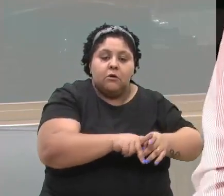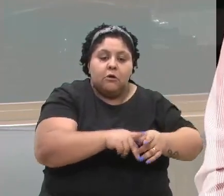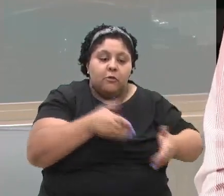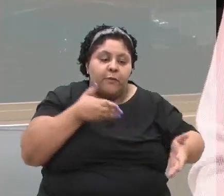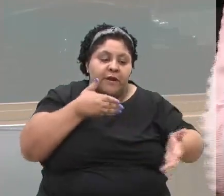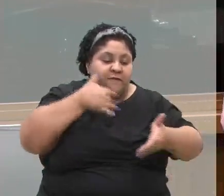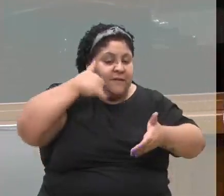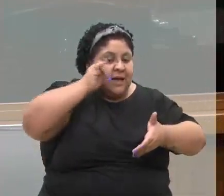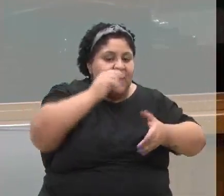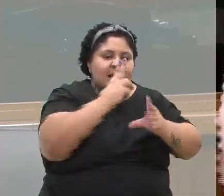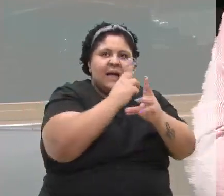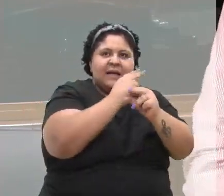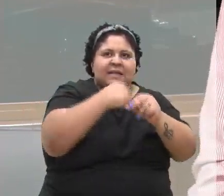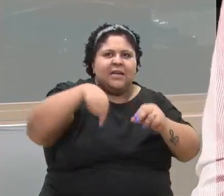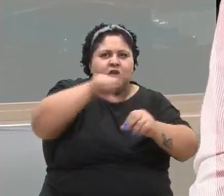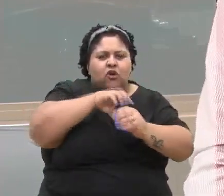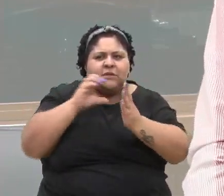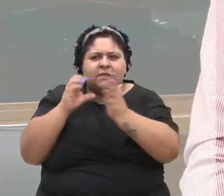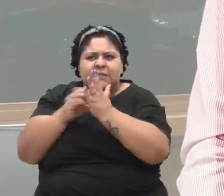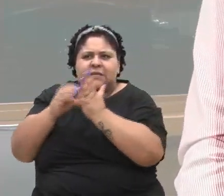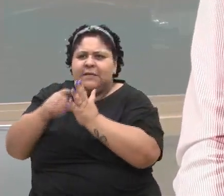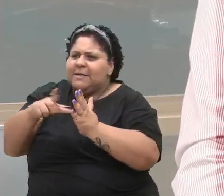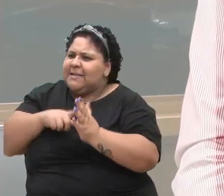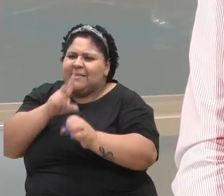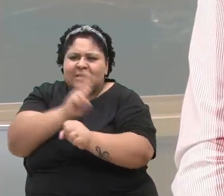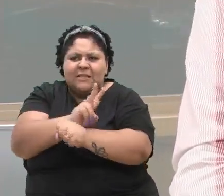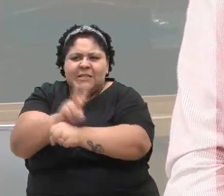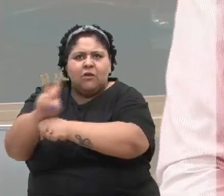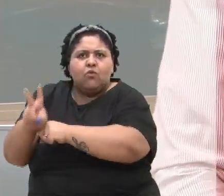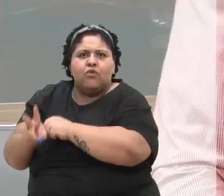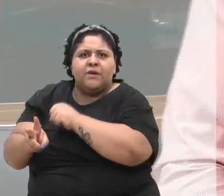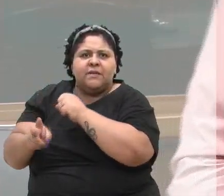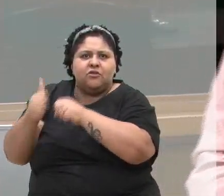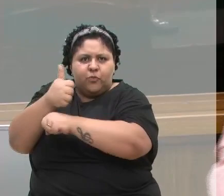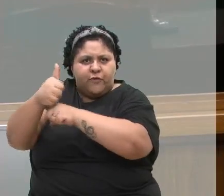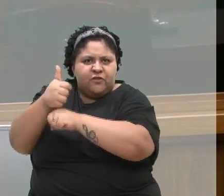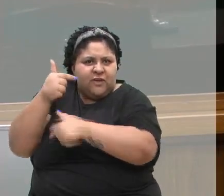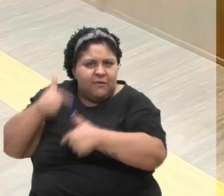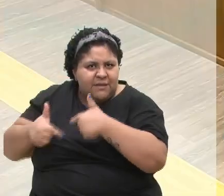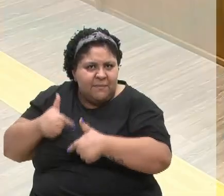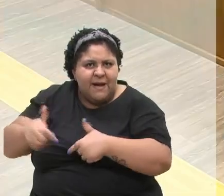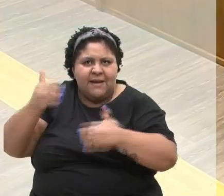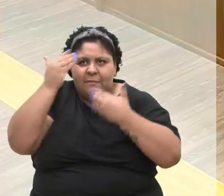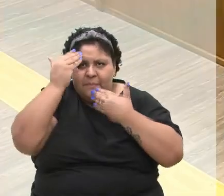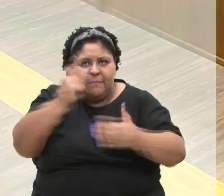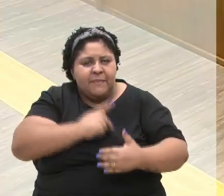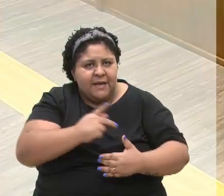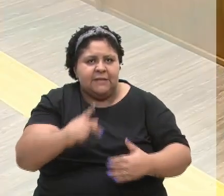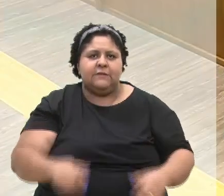enquanto o serviço público não cuida dos servidores. Era isso, obrigado, presidente. Desculpe, vereador Cadório.